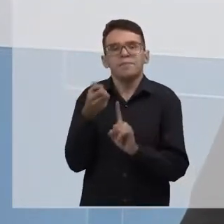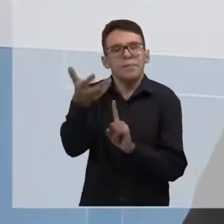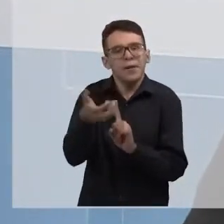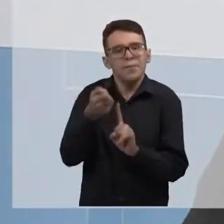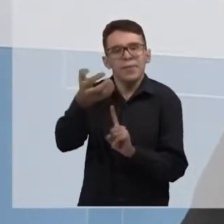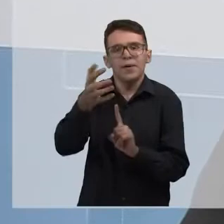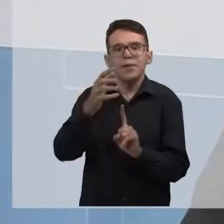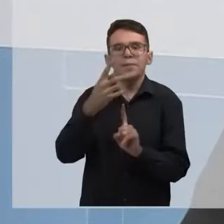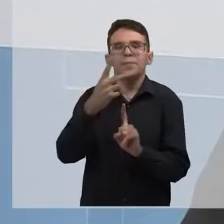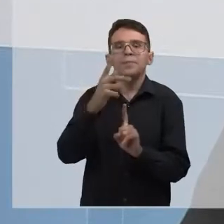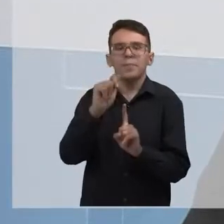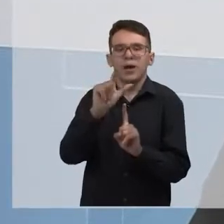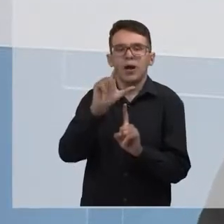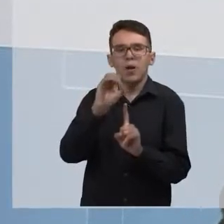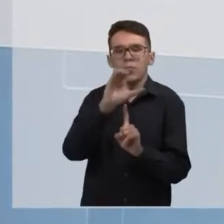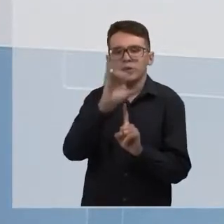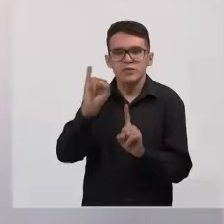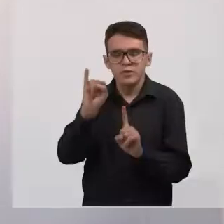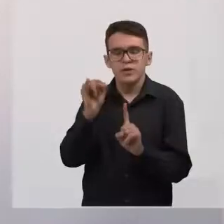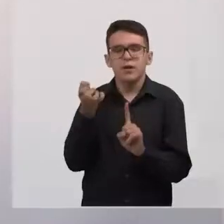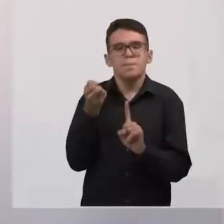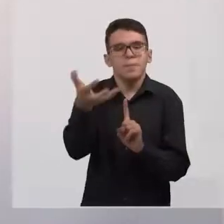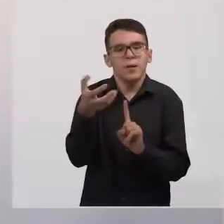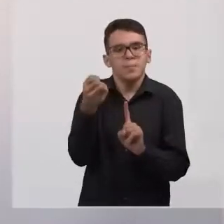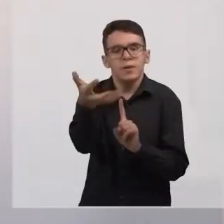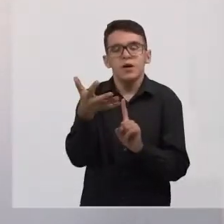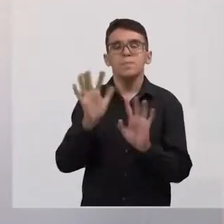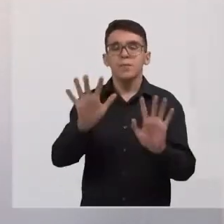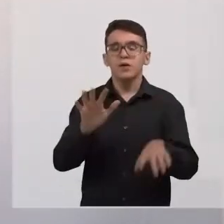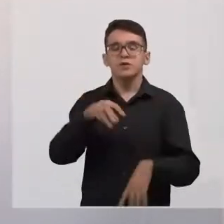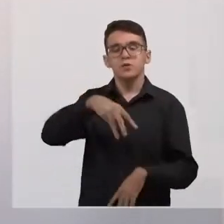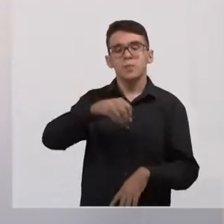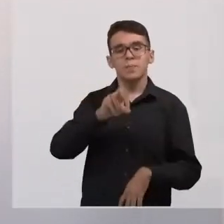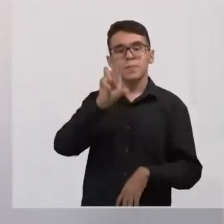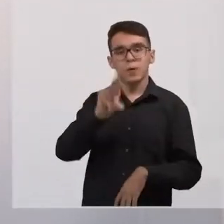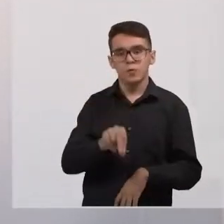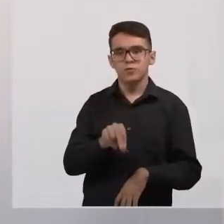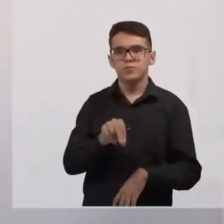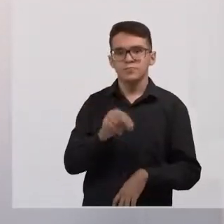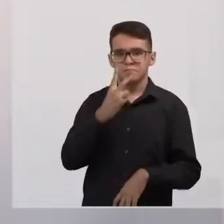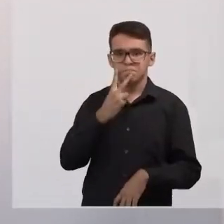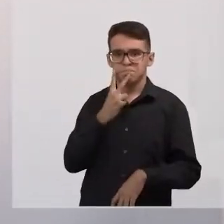mas agora foi. Em depoimento com o próprio Sérgio Moro, o Sérgio Moro questiona